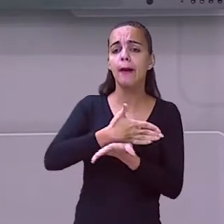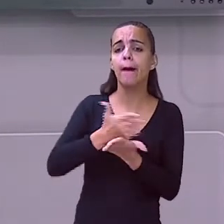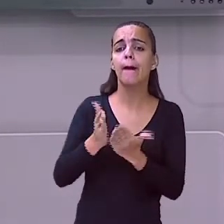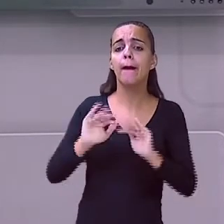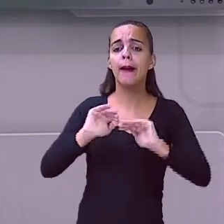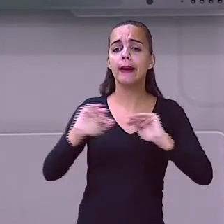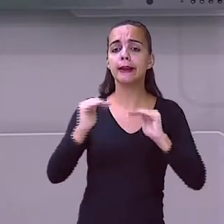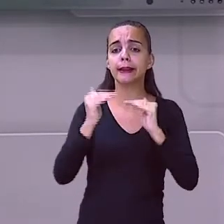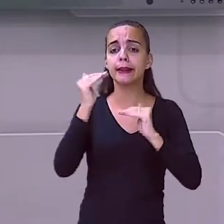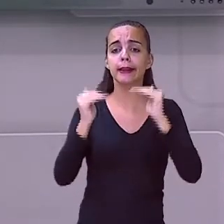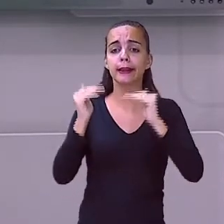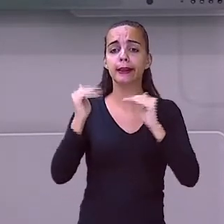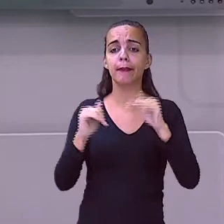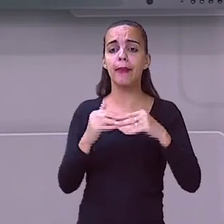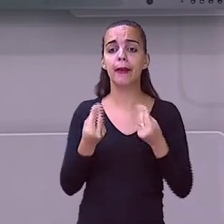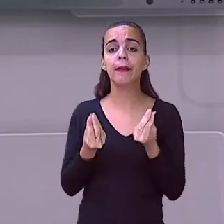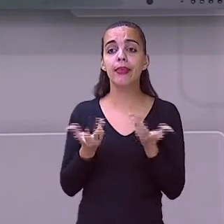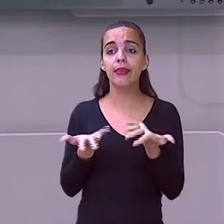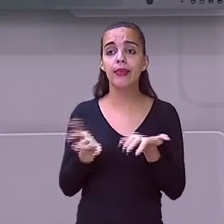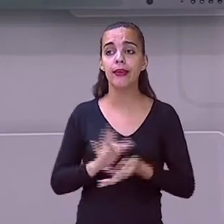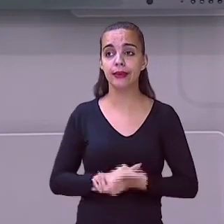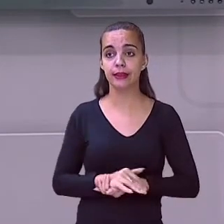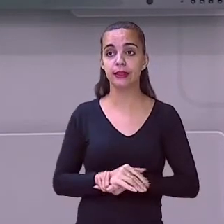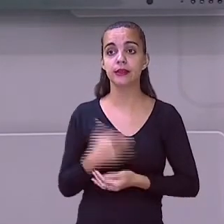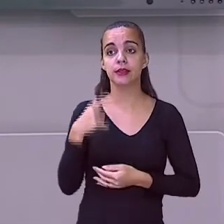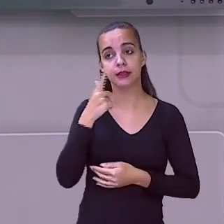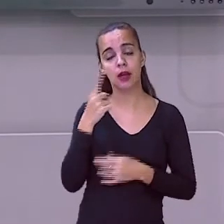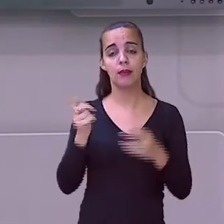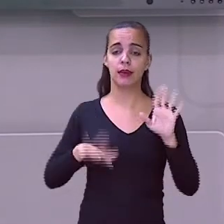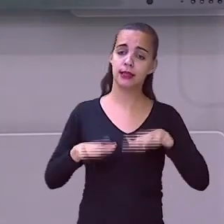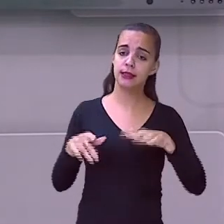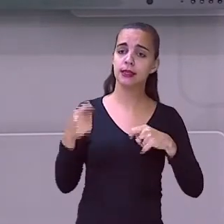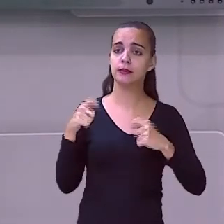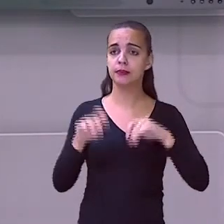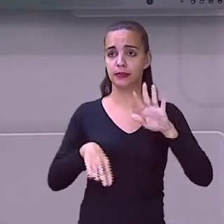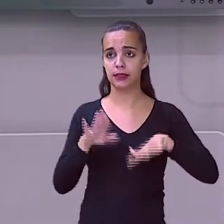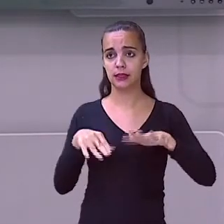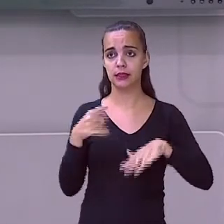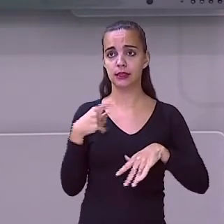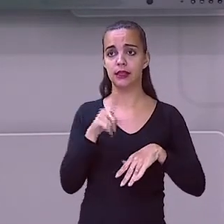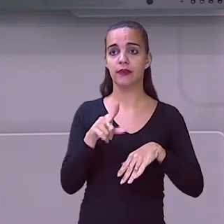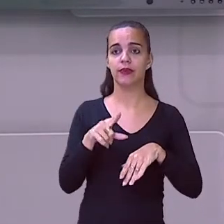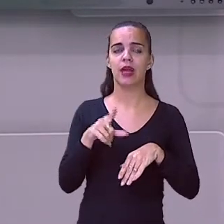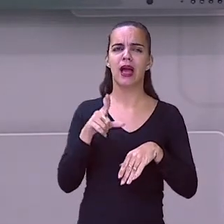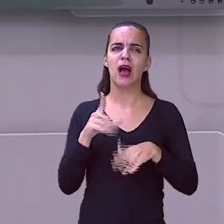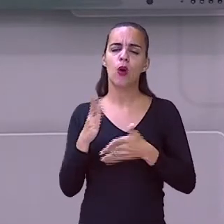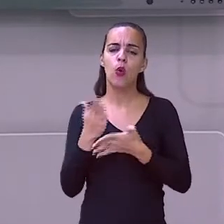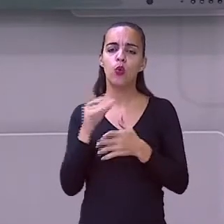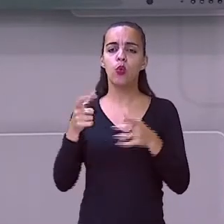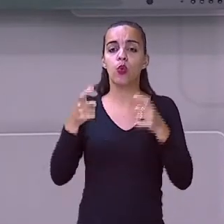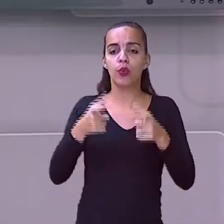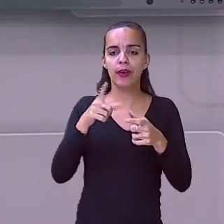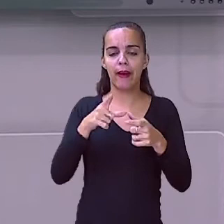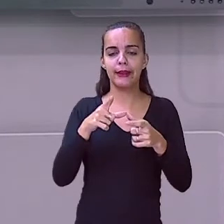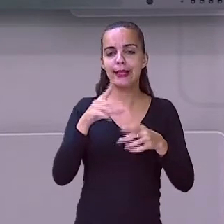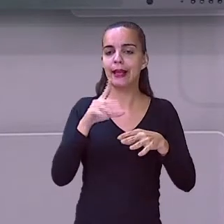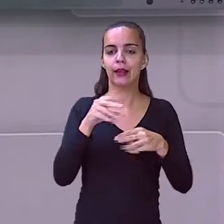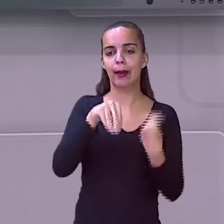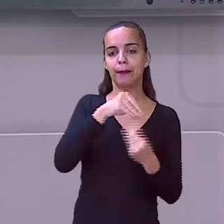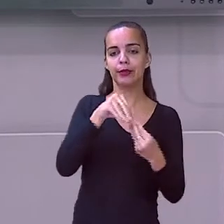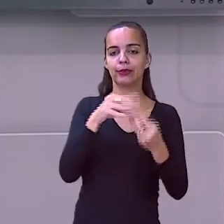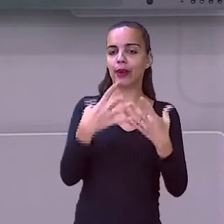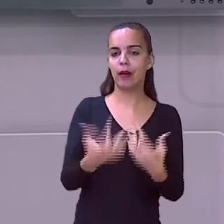existem misturas que elas são encontradas naturalmente. Não foi feita por nenhum humano. E,